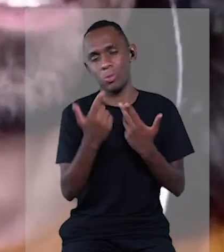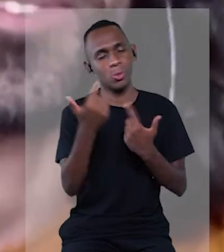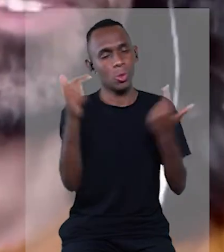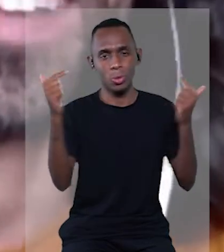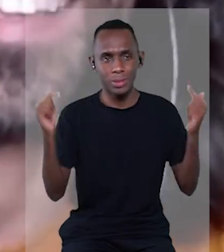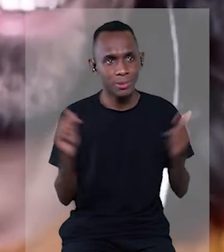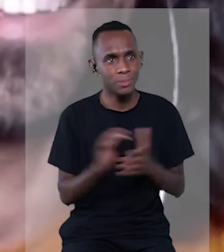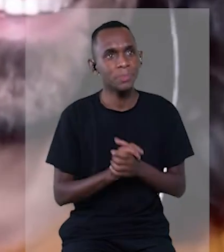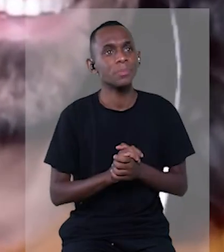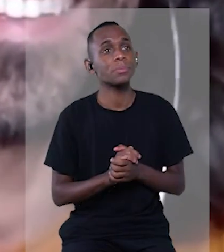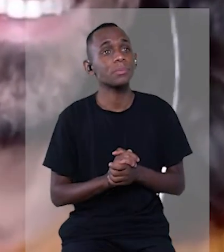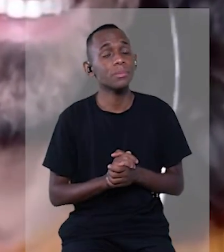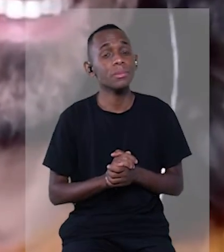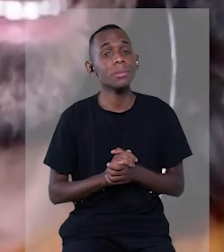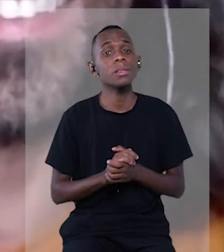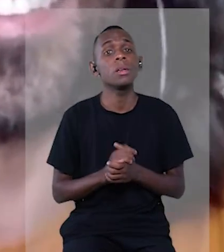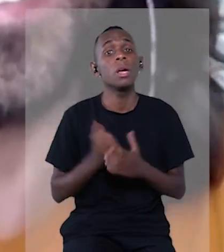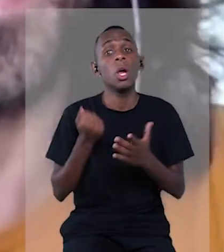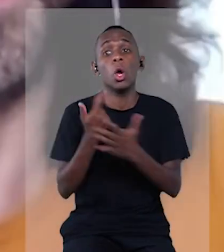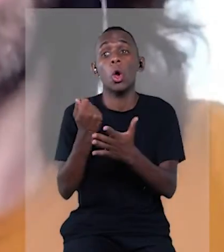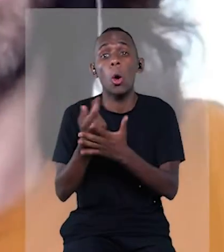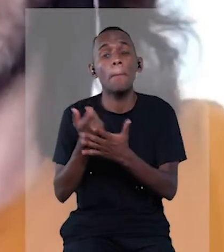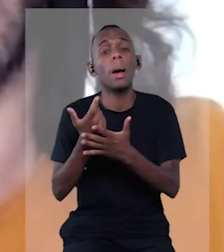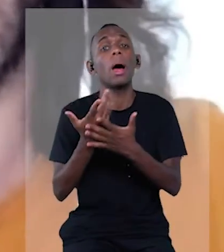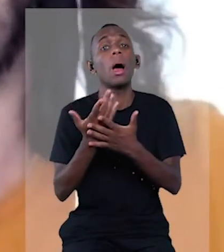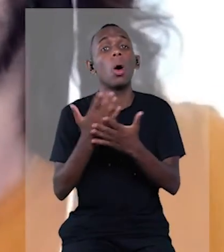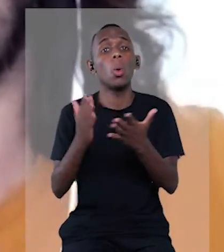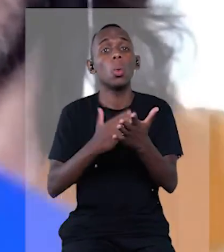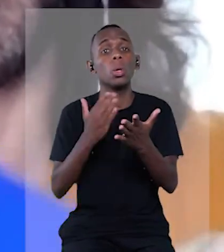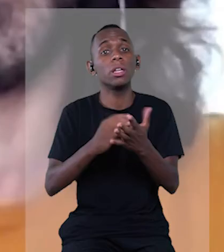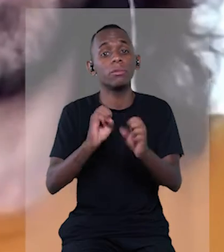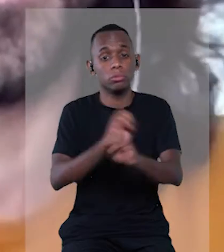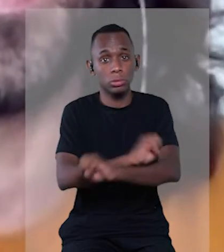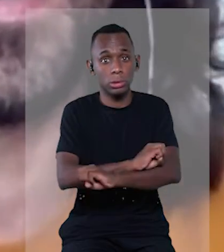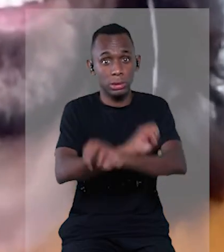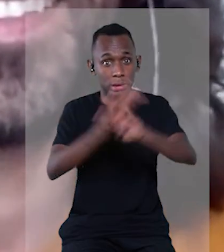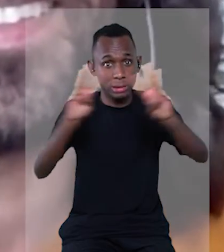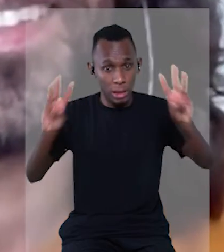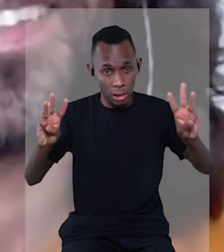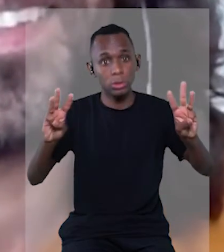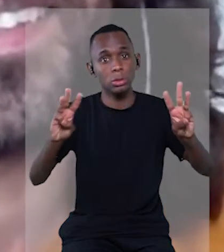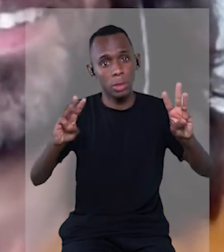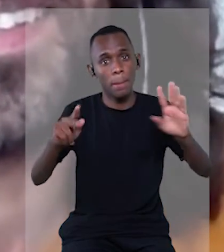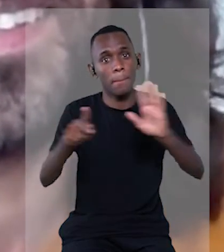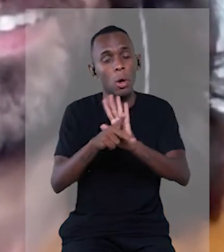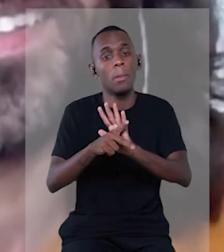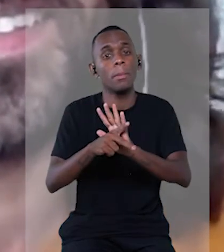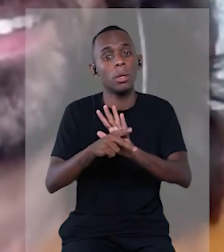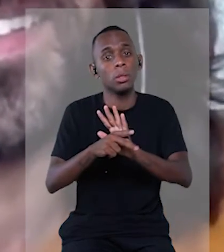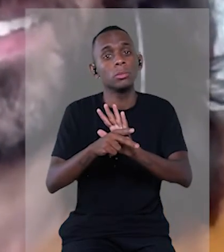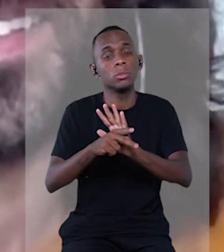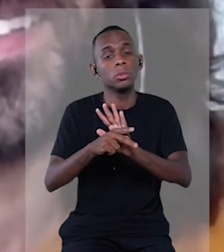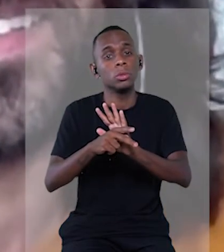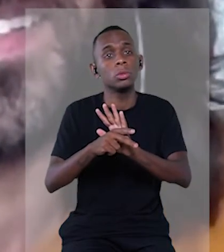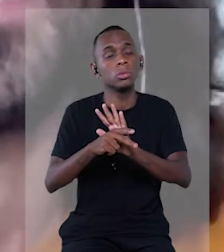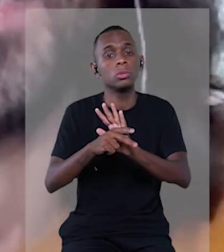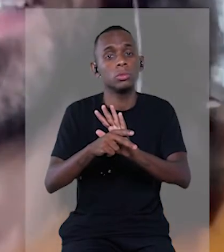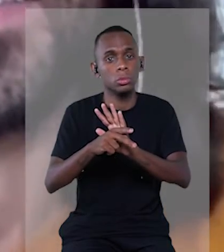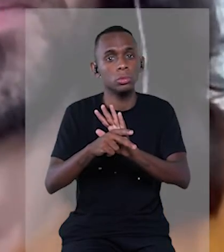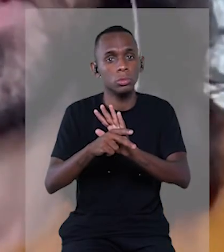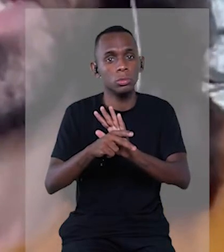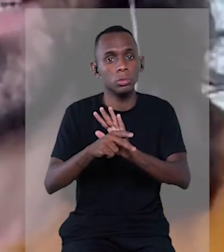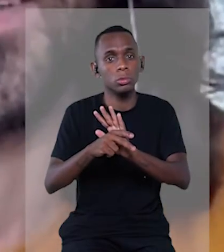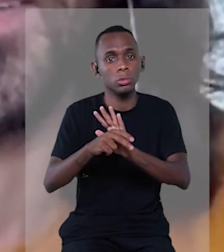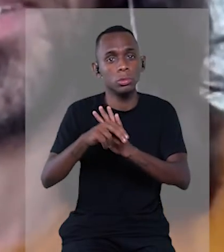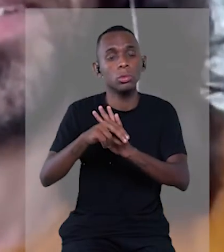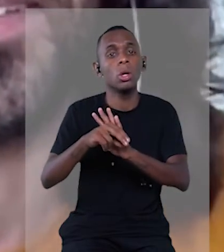então tudo Loraidan. Então vamos falar, para comprar o livro também, pelo site da Nossa Senhora dos Filmes, né?